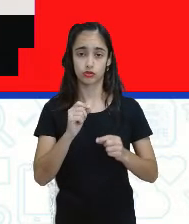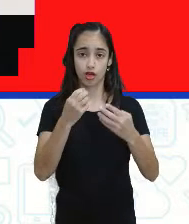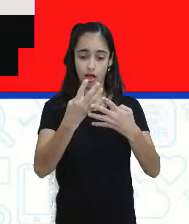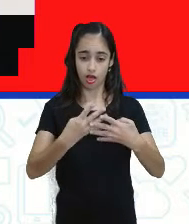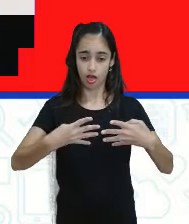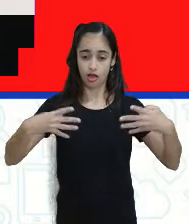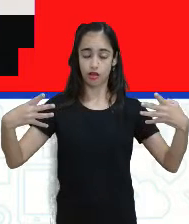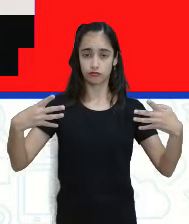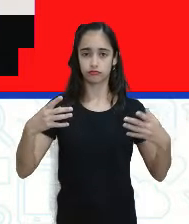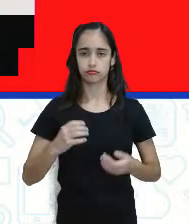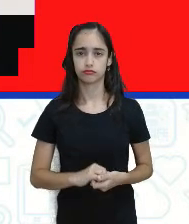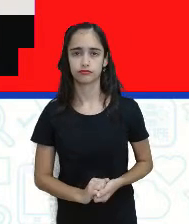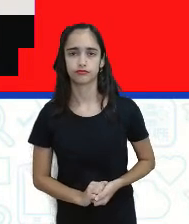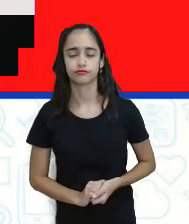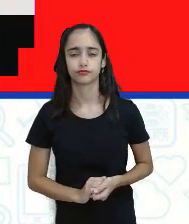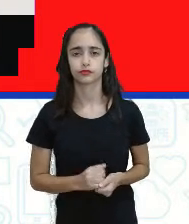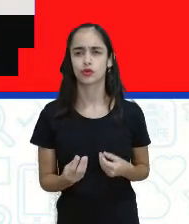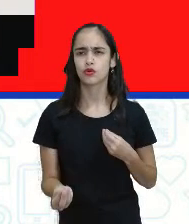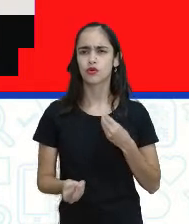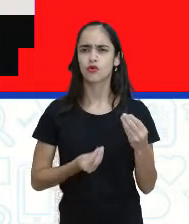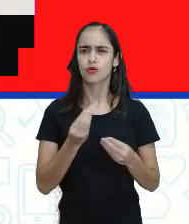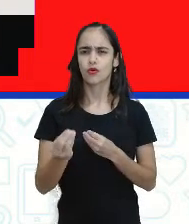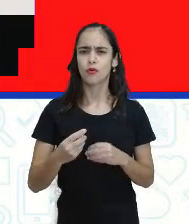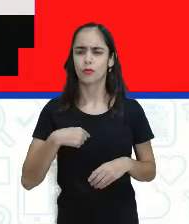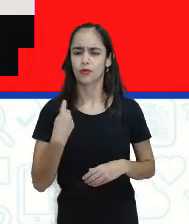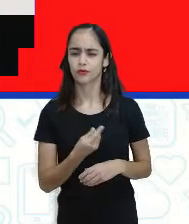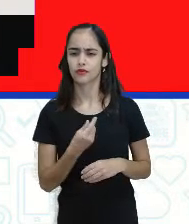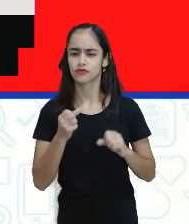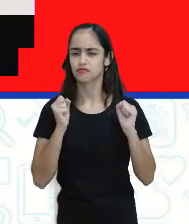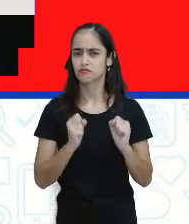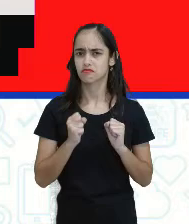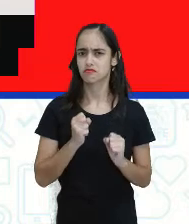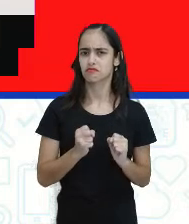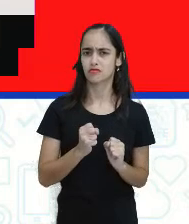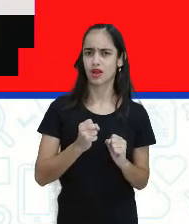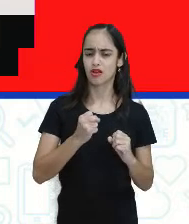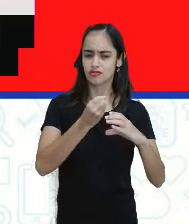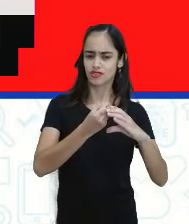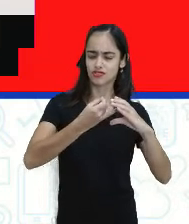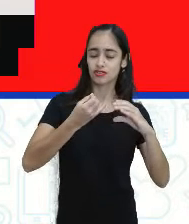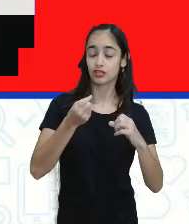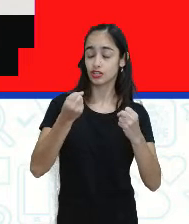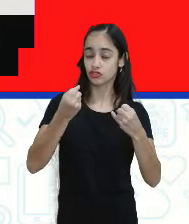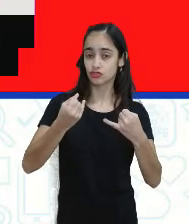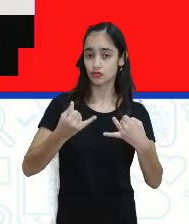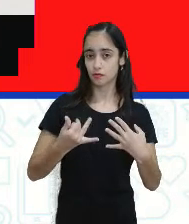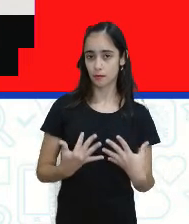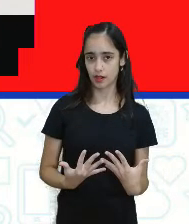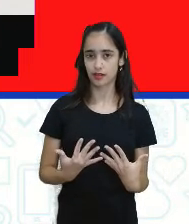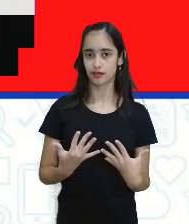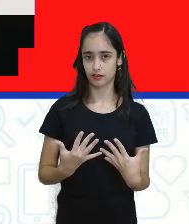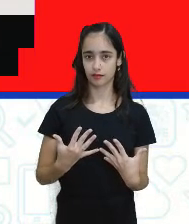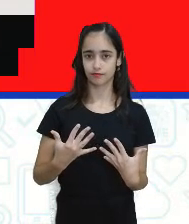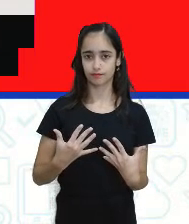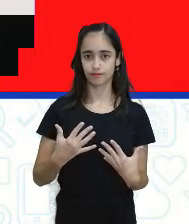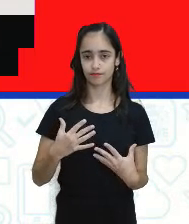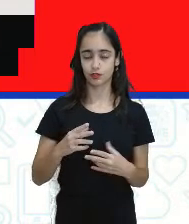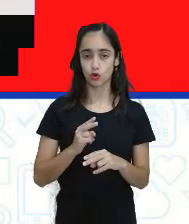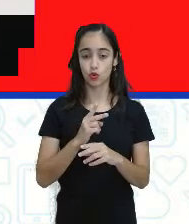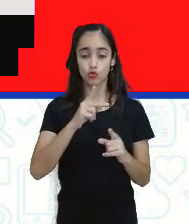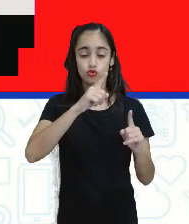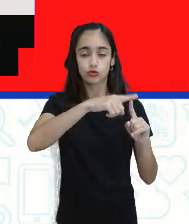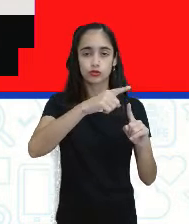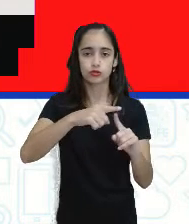parede. Então, como é que a gente define, né? Vamos revisar aí e relembrar o que são esses esportes, né?